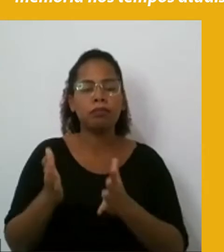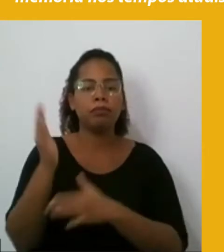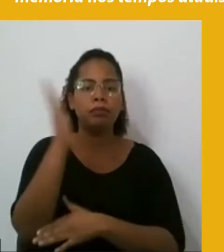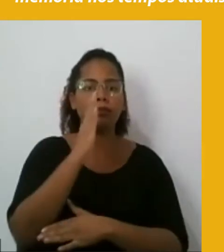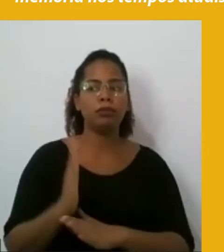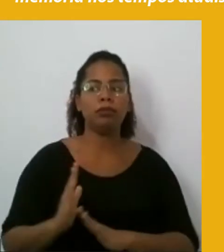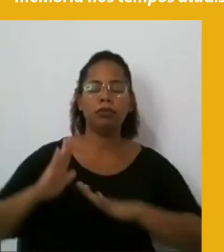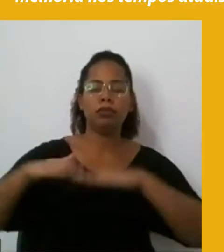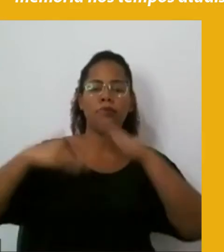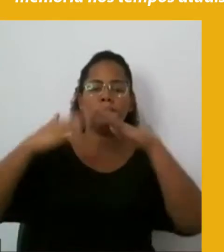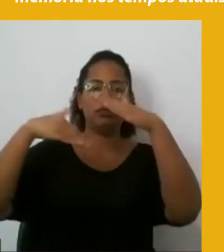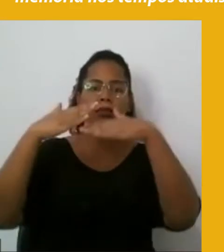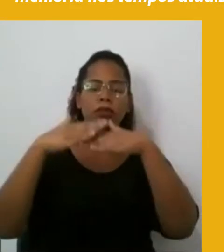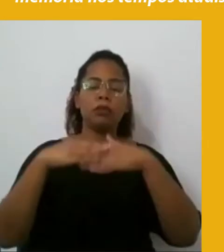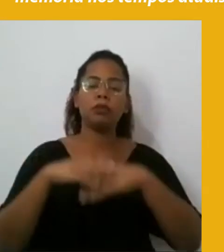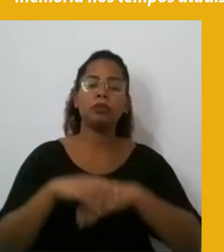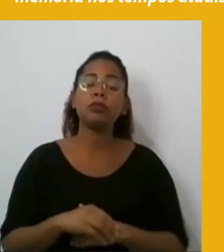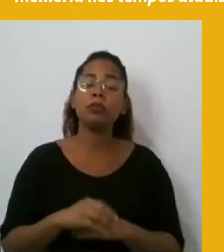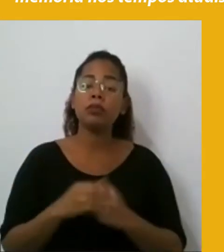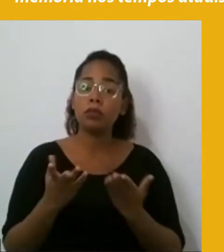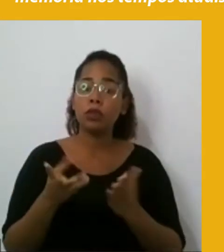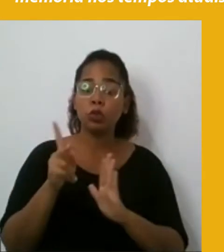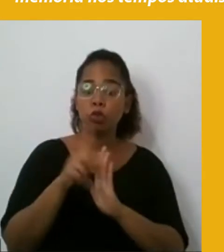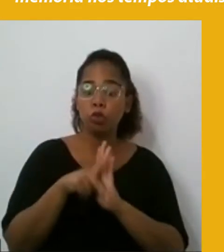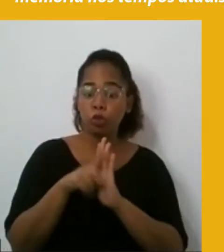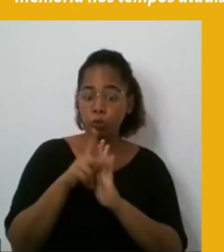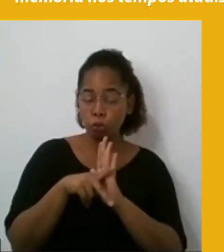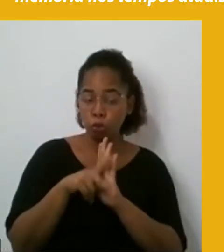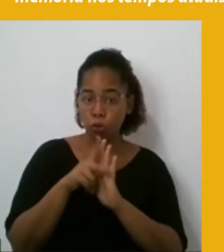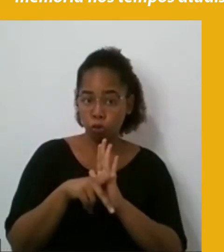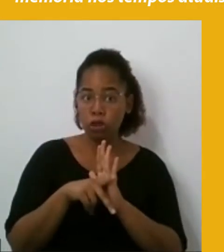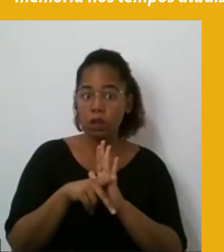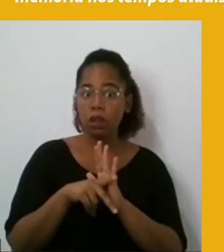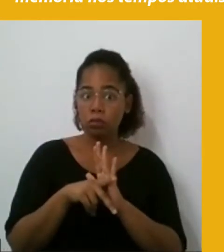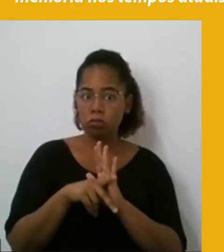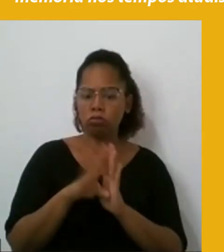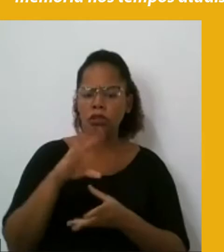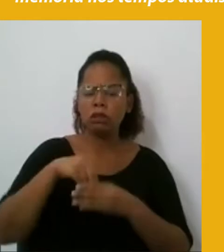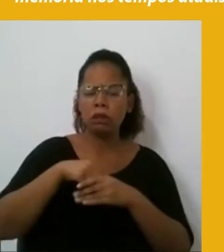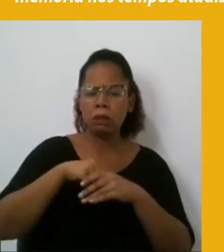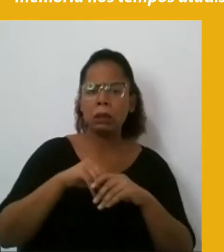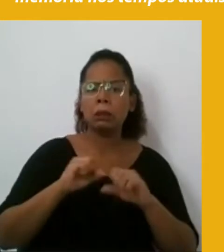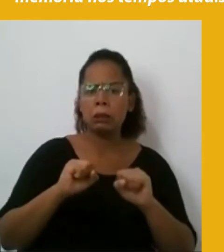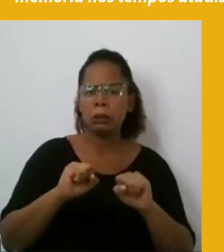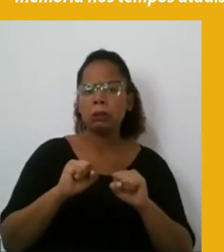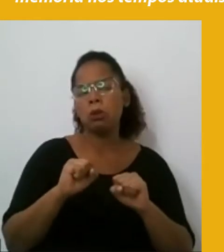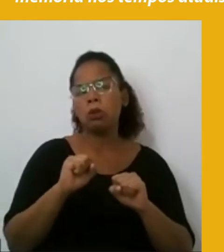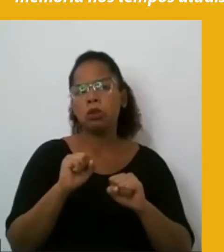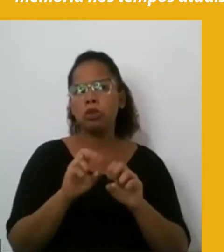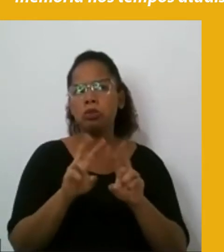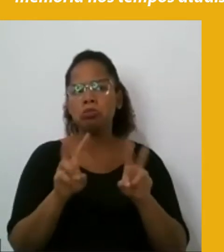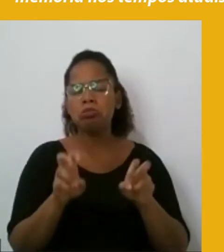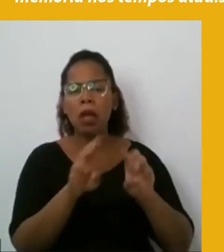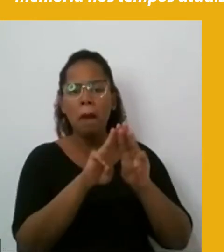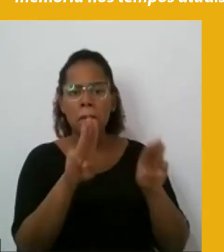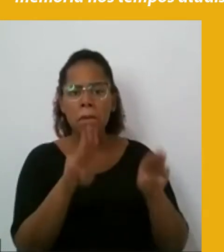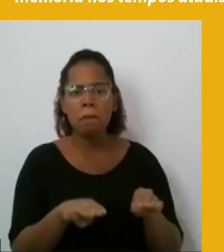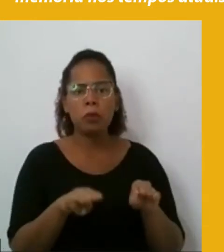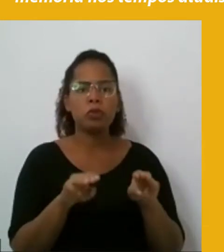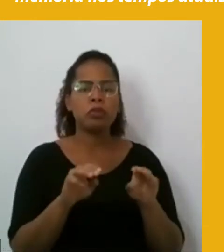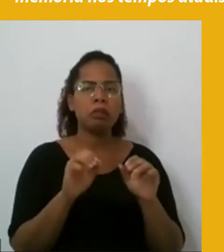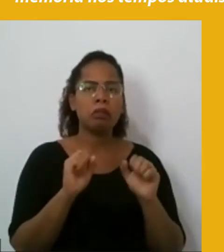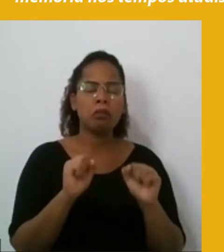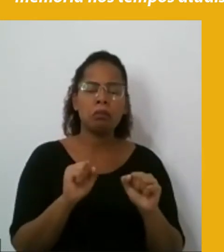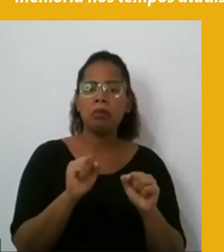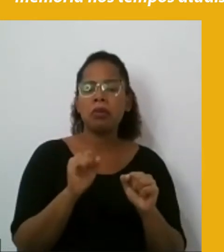país, os museus, sejam eles lugares em que as pessoas passam tempo, sejam